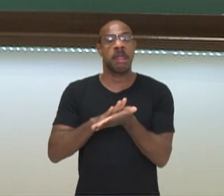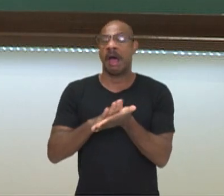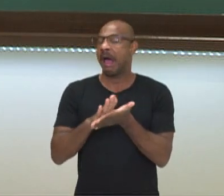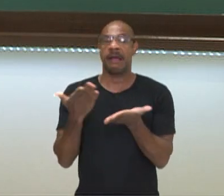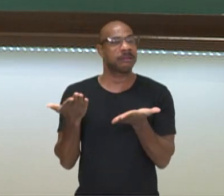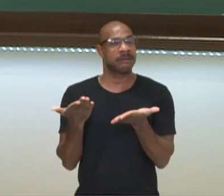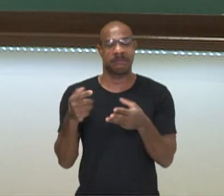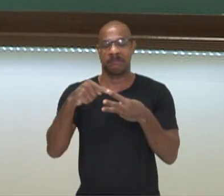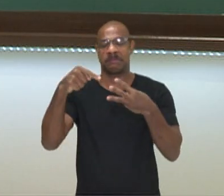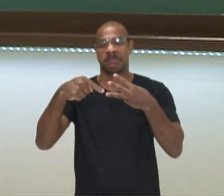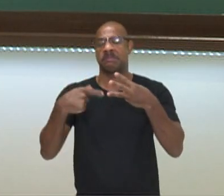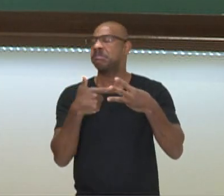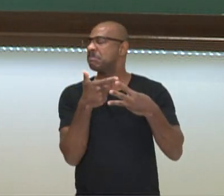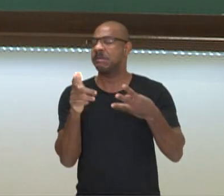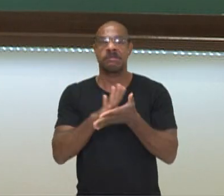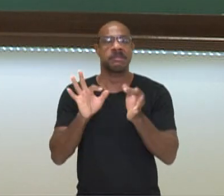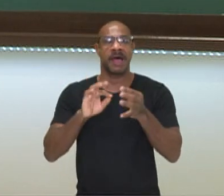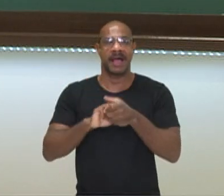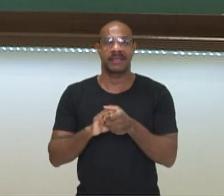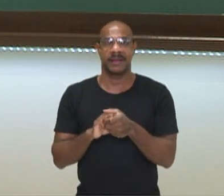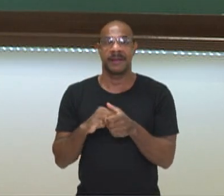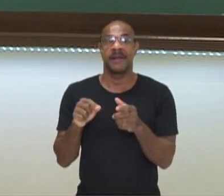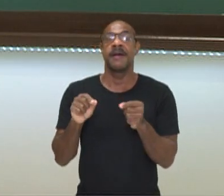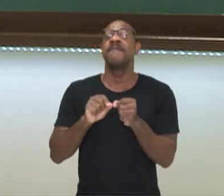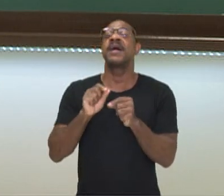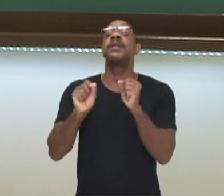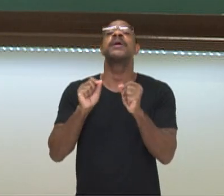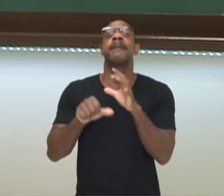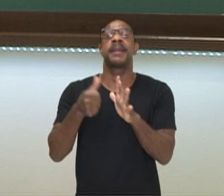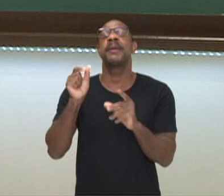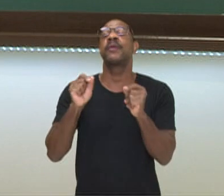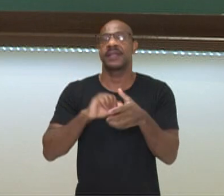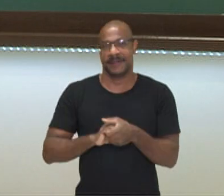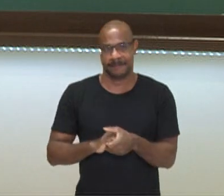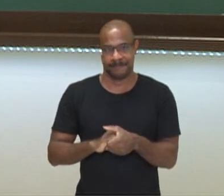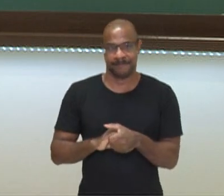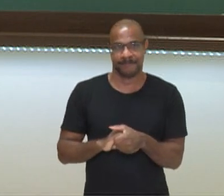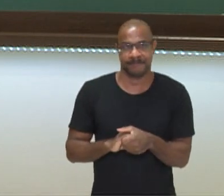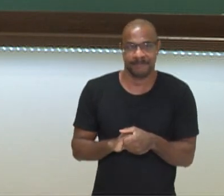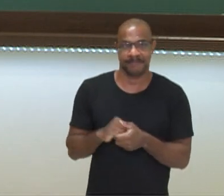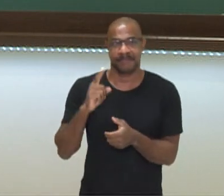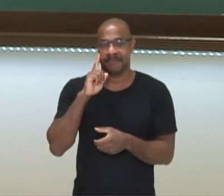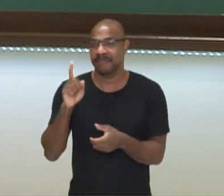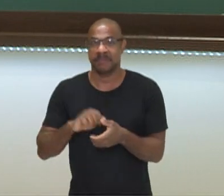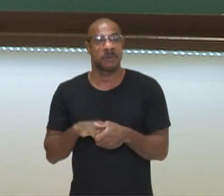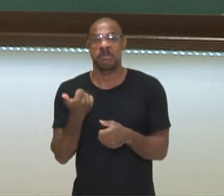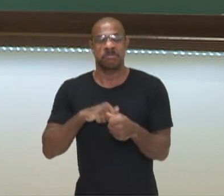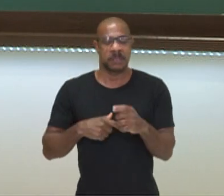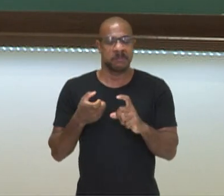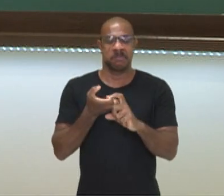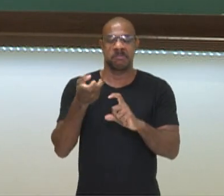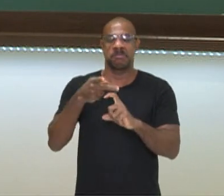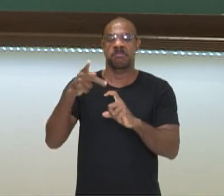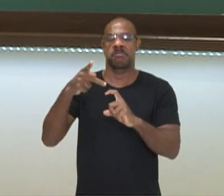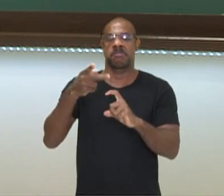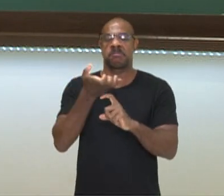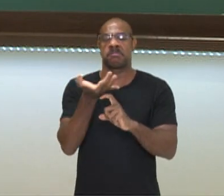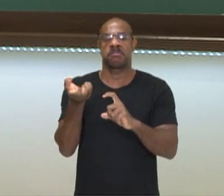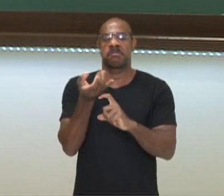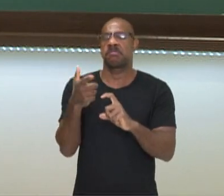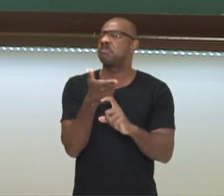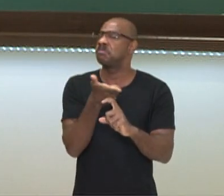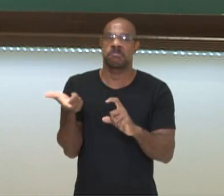prioridades de operações. Resolvo sempre primeiro a potenciação, mas não é nosso caso, não temos potenciação